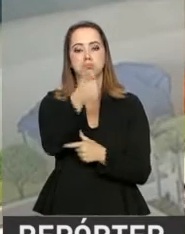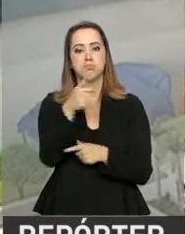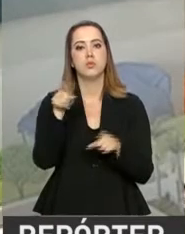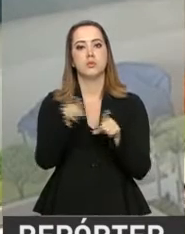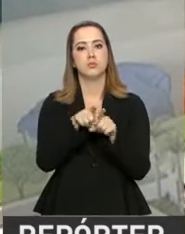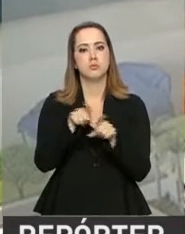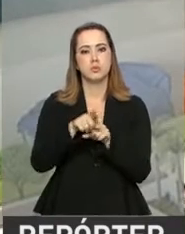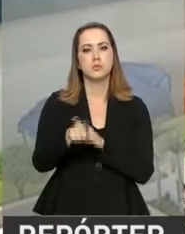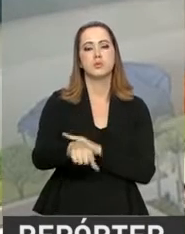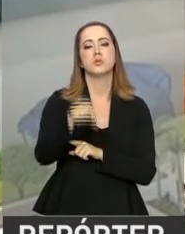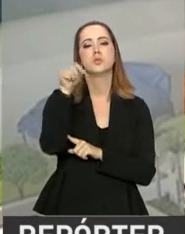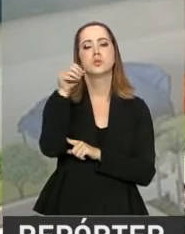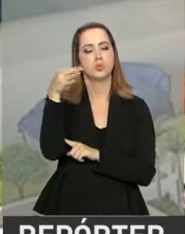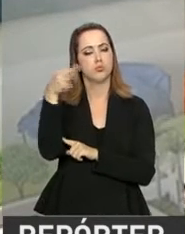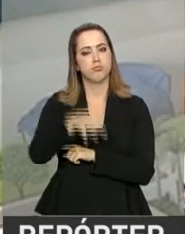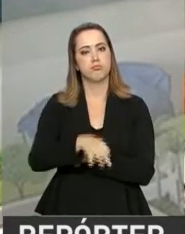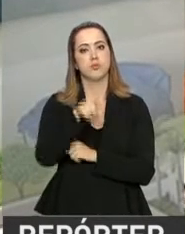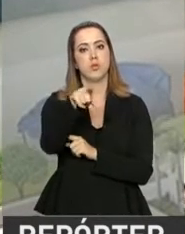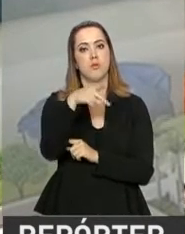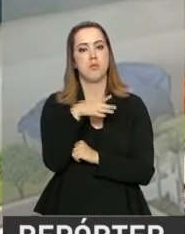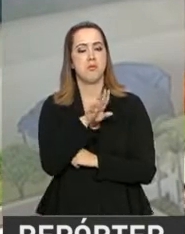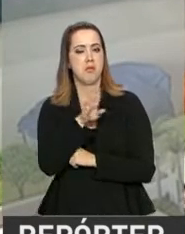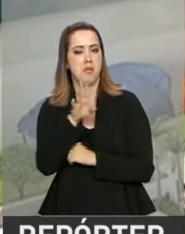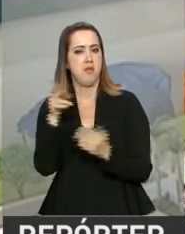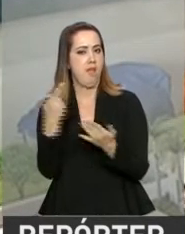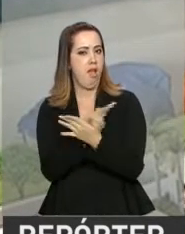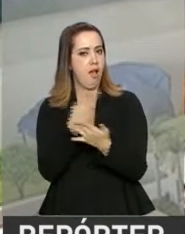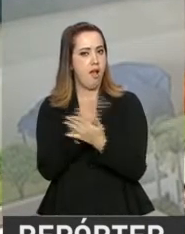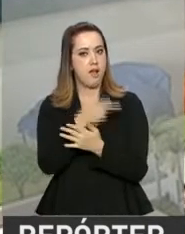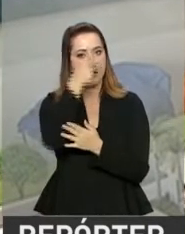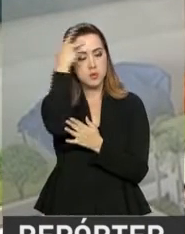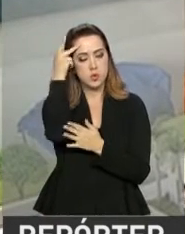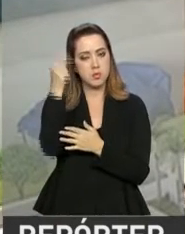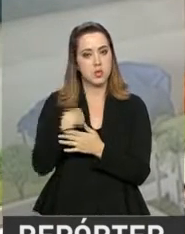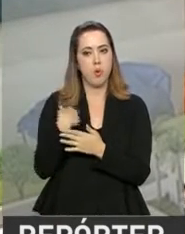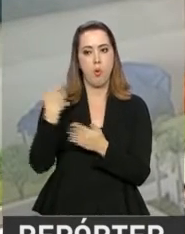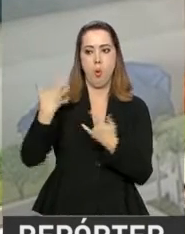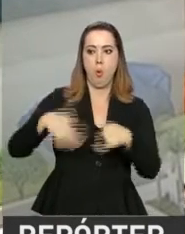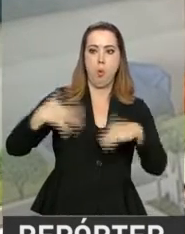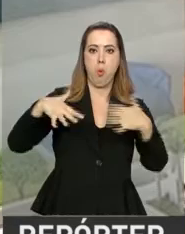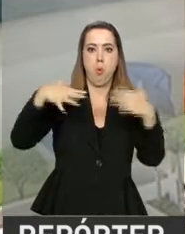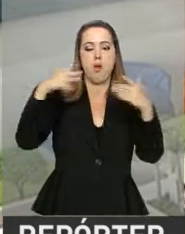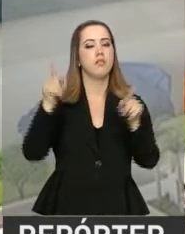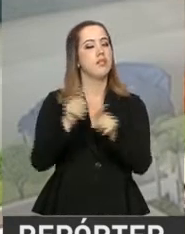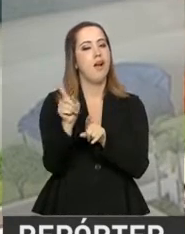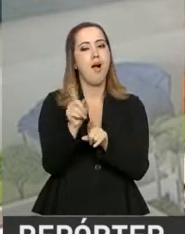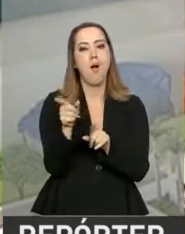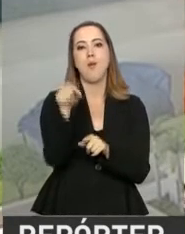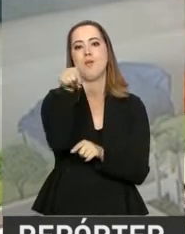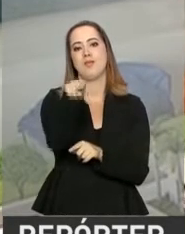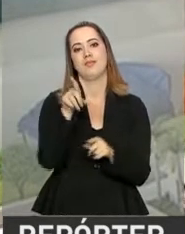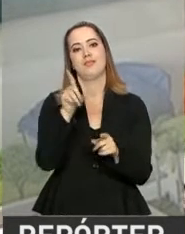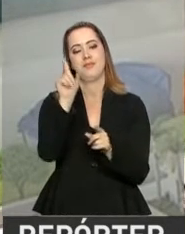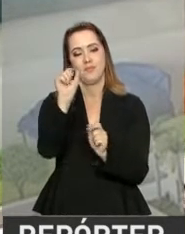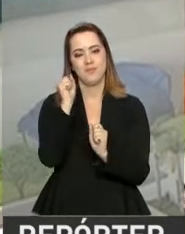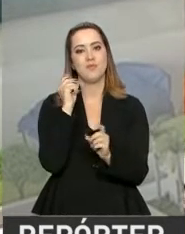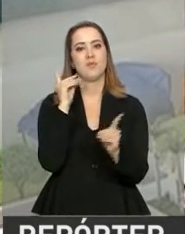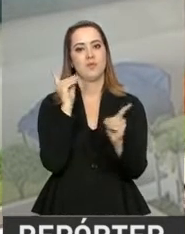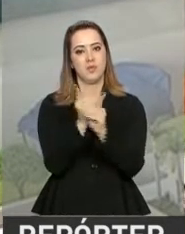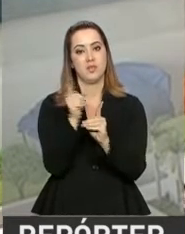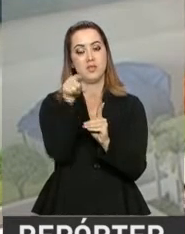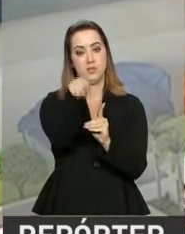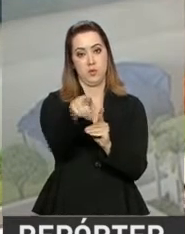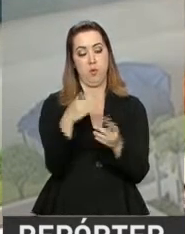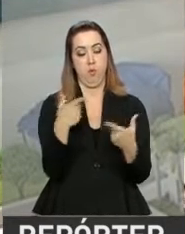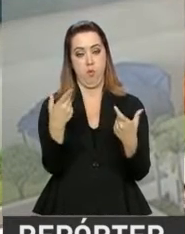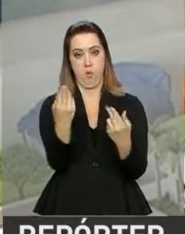muito na decisão. E se engana quem pensa que é preciso gastar muito dinheiro para ter acesso a tudo isso. Dá para encontrar